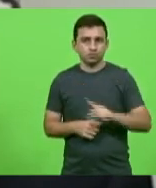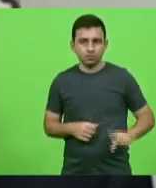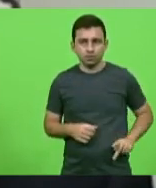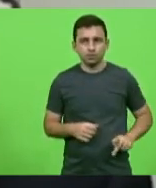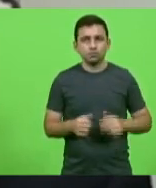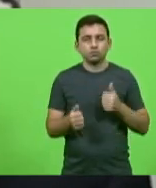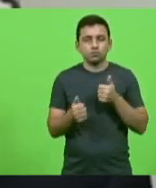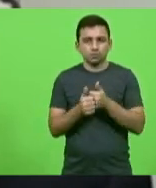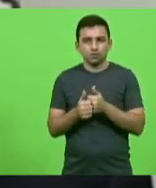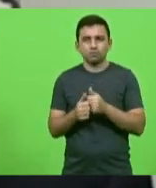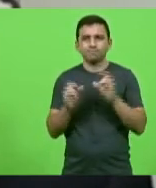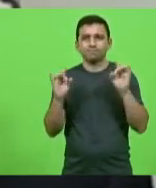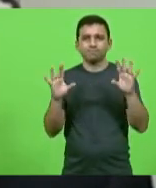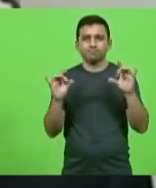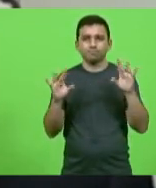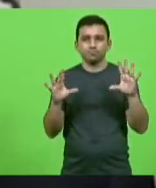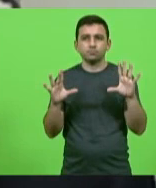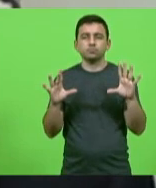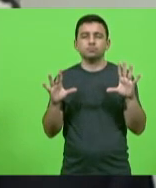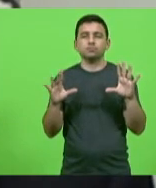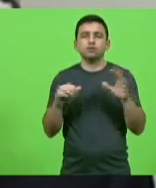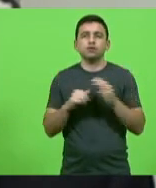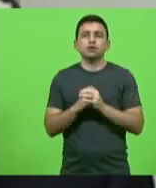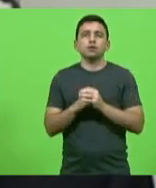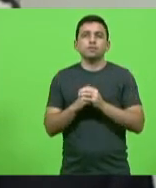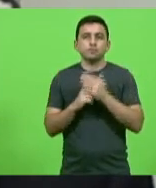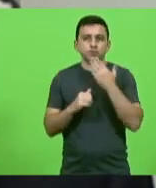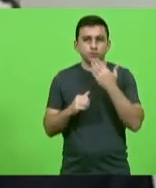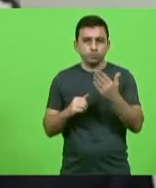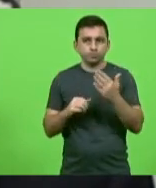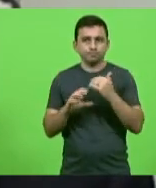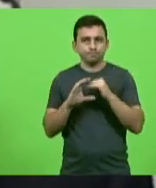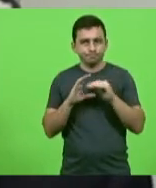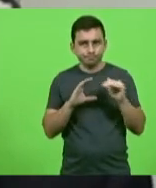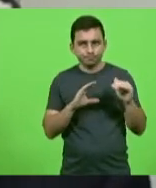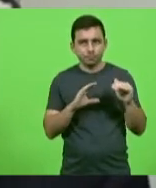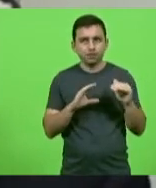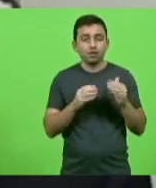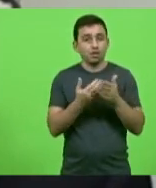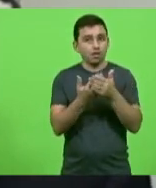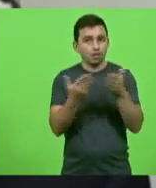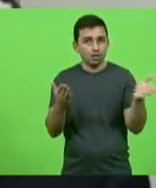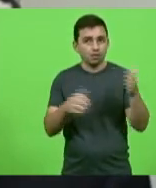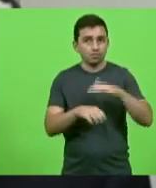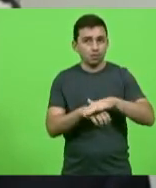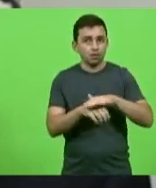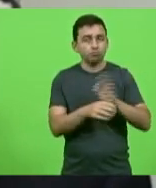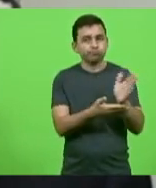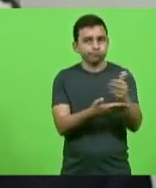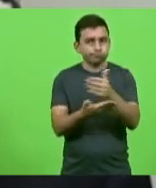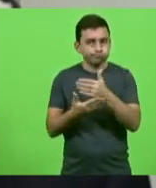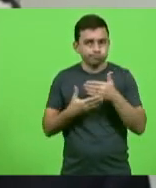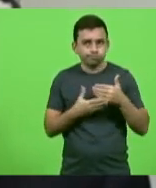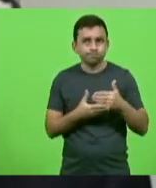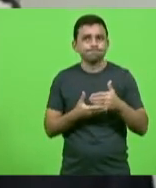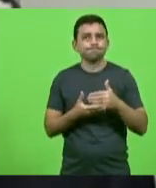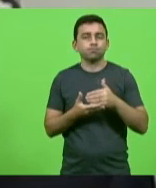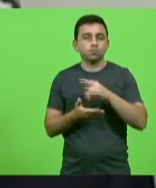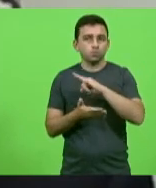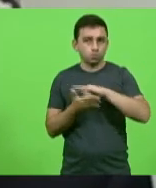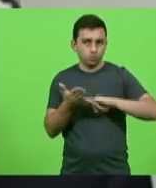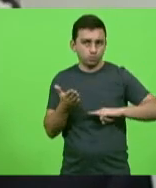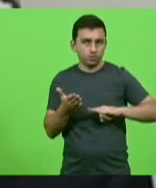do Tribunal especial de julgamento e usaram Despacho a fim de que alguns autores efetuasse a juntada de documentos que